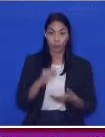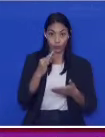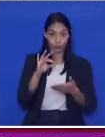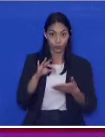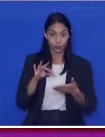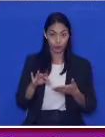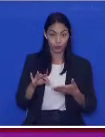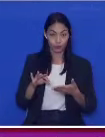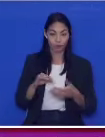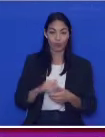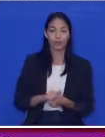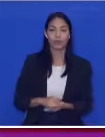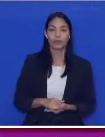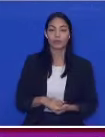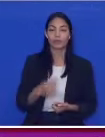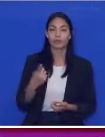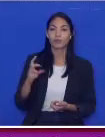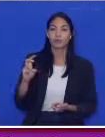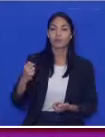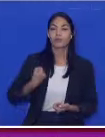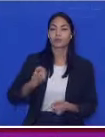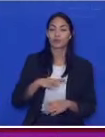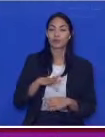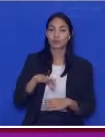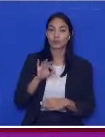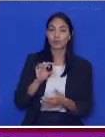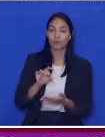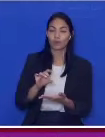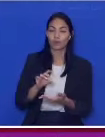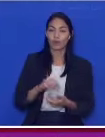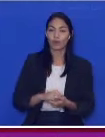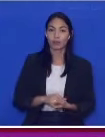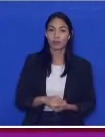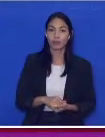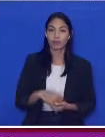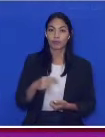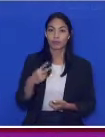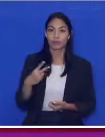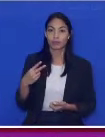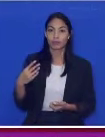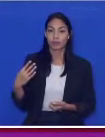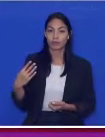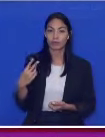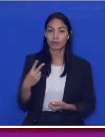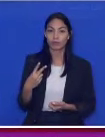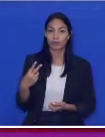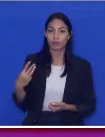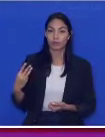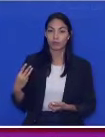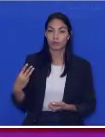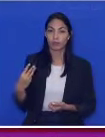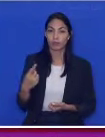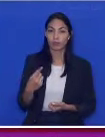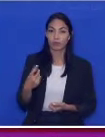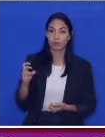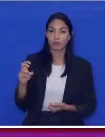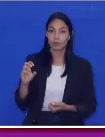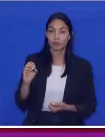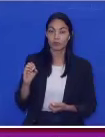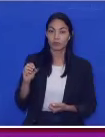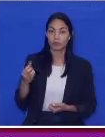Queria? Vamos confirmar. Os 15 números sorteados na Loto Fácil foram 24, 23,